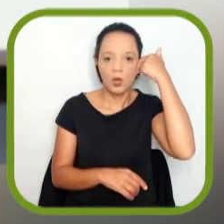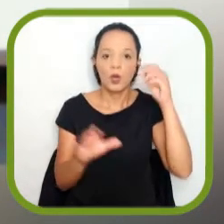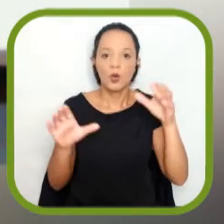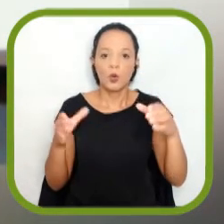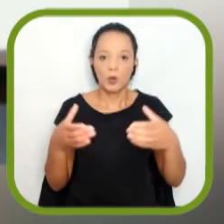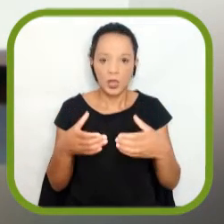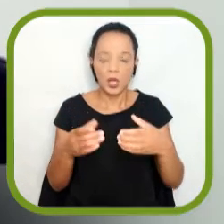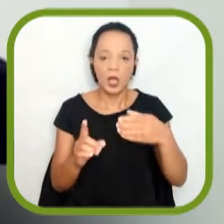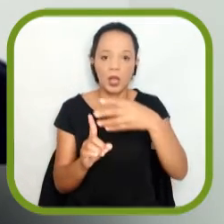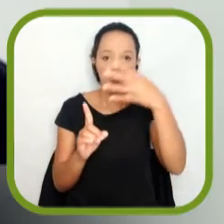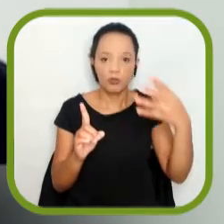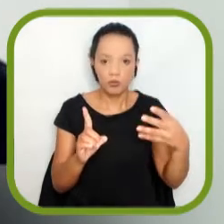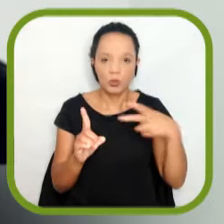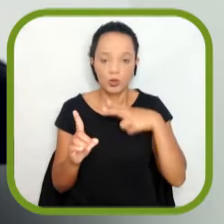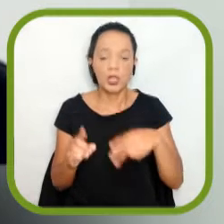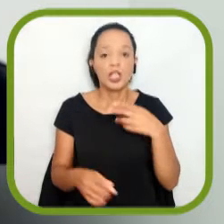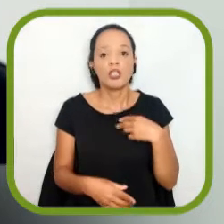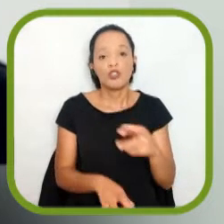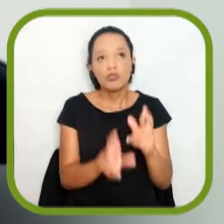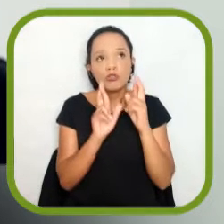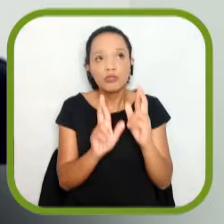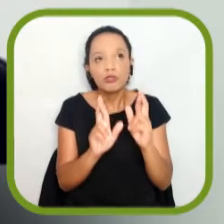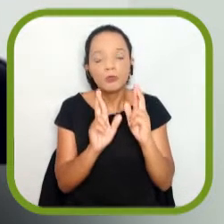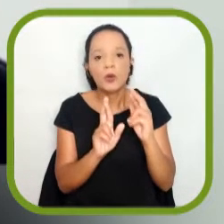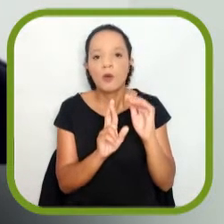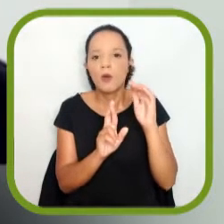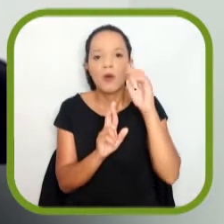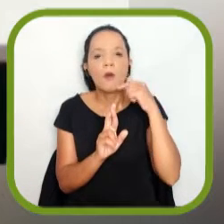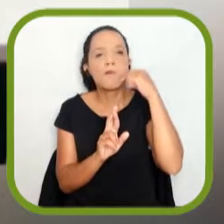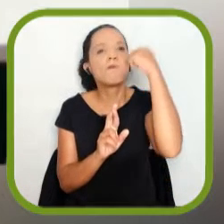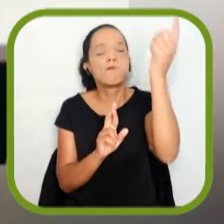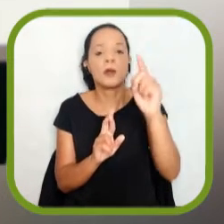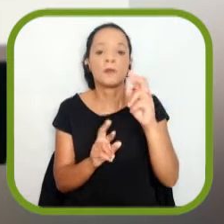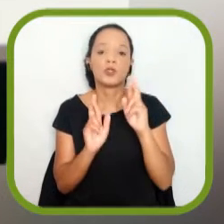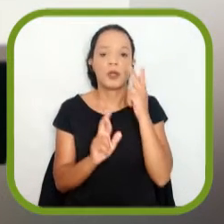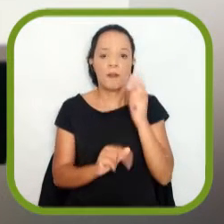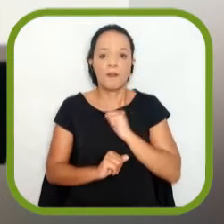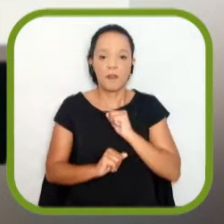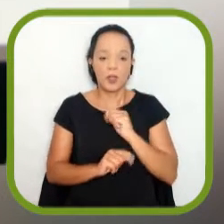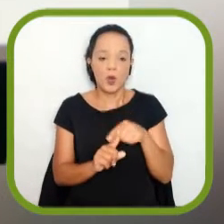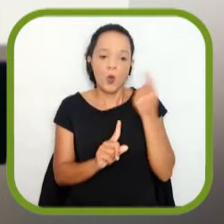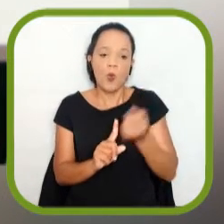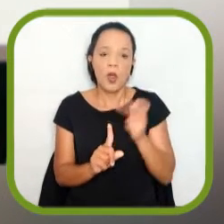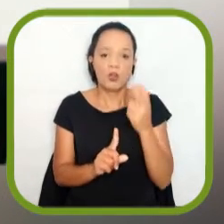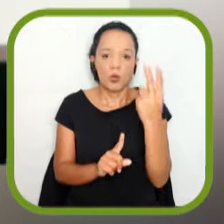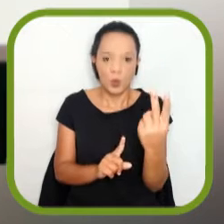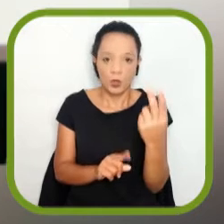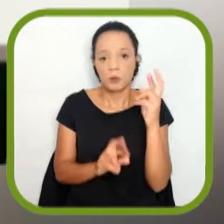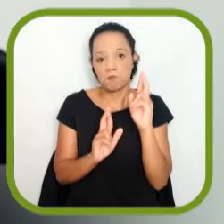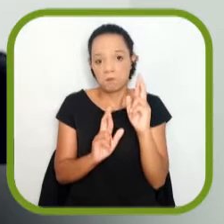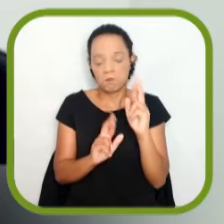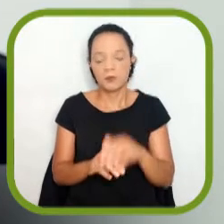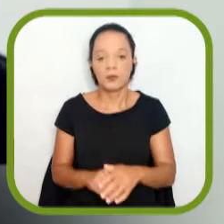LGBT em Portugal? Espero que não seja num futuro muito longínquo. Espero que ainda seja em vida minha e dentro de 1 ano, 2